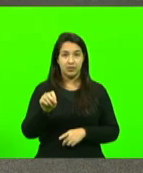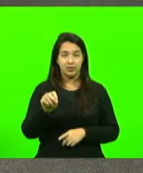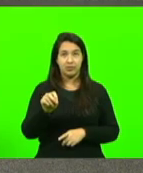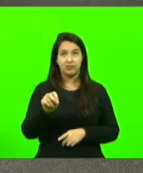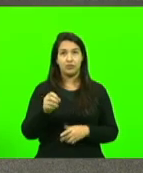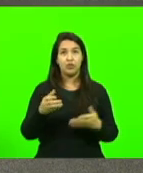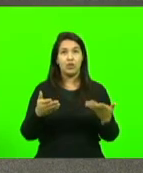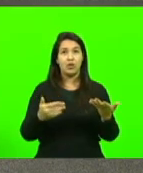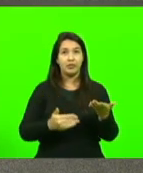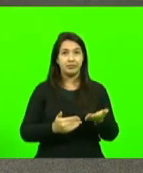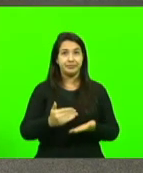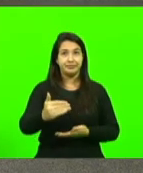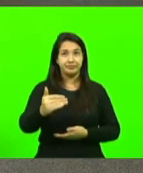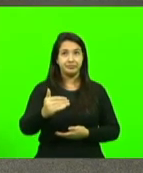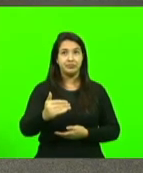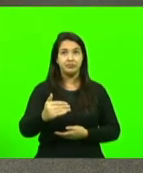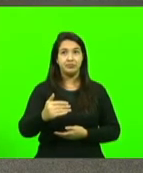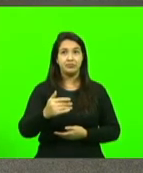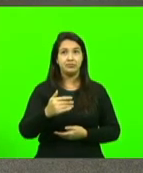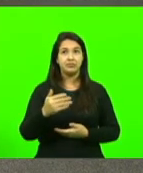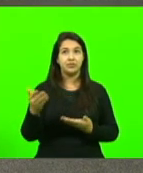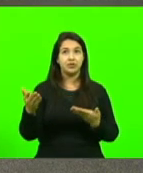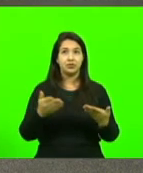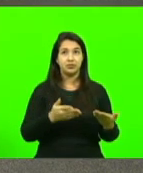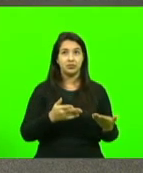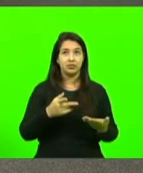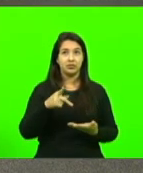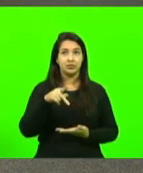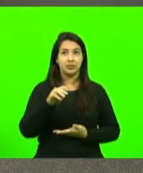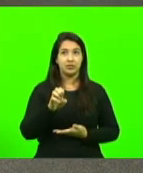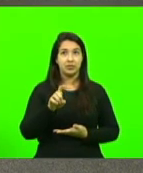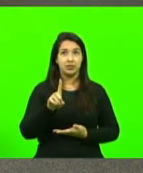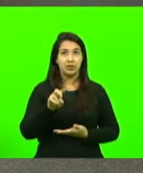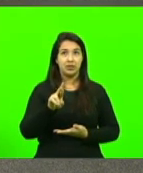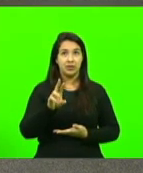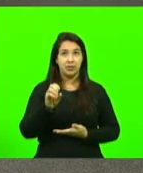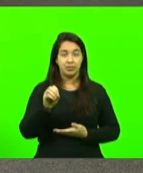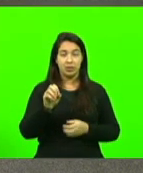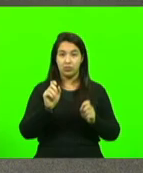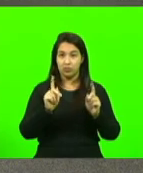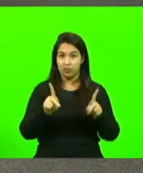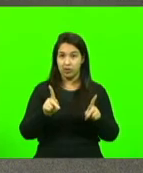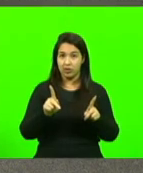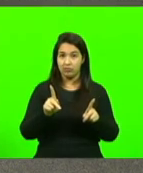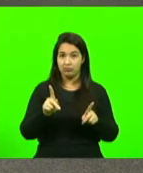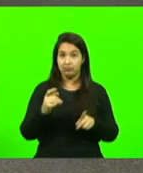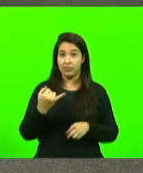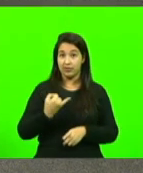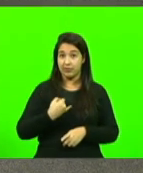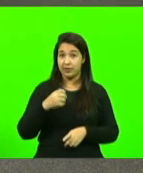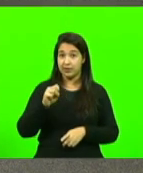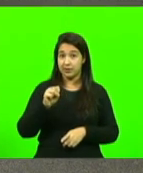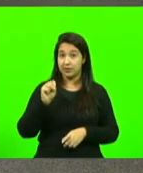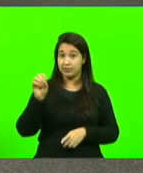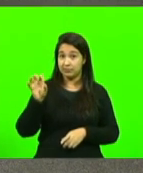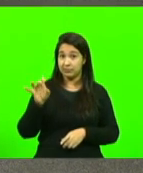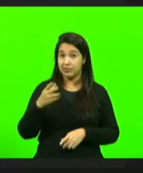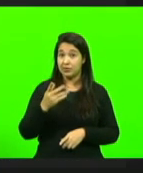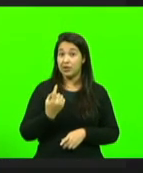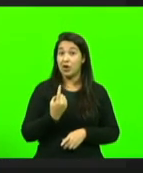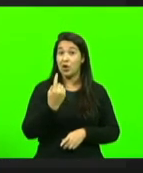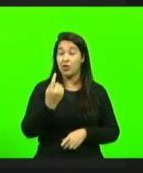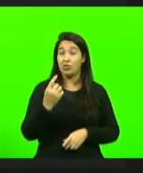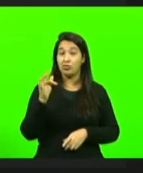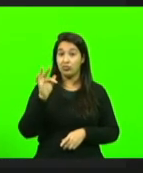seguindo então Pedro fica ainda conosco Oi tudo bem avisa aí tá esse é o nosso único